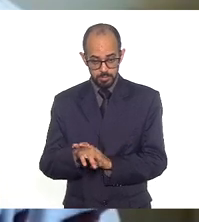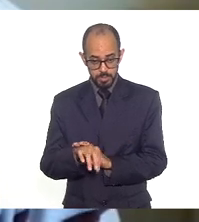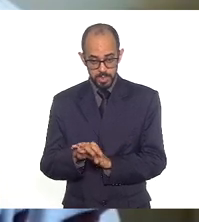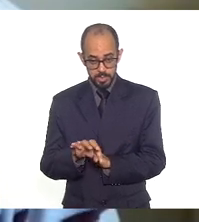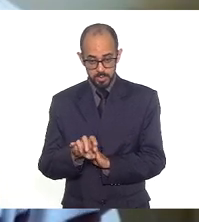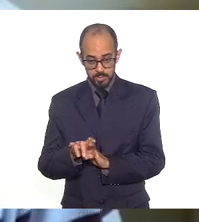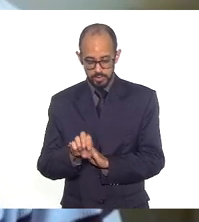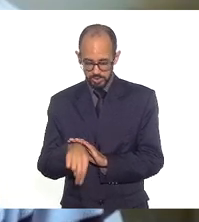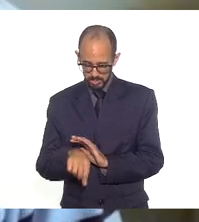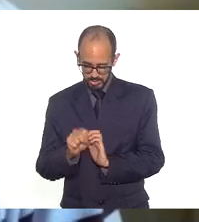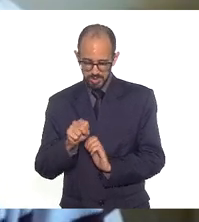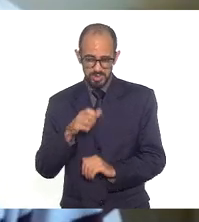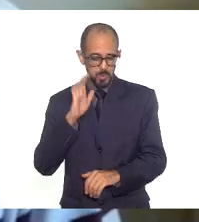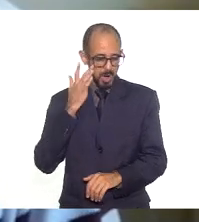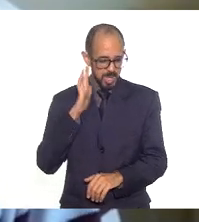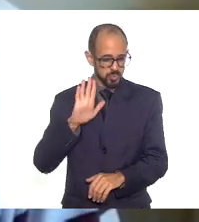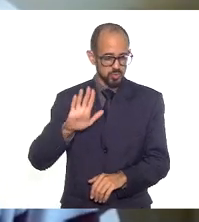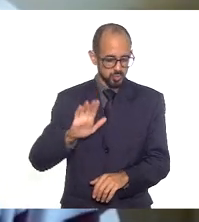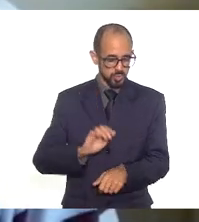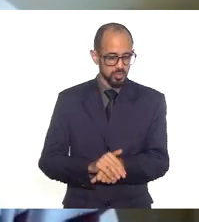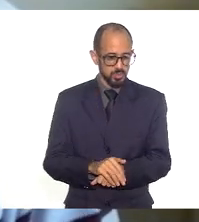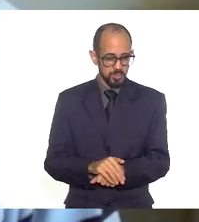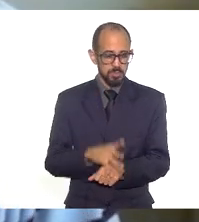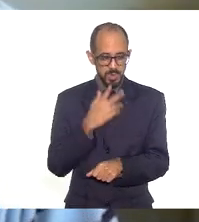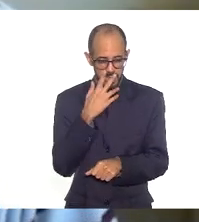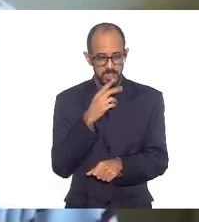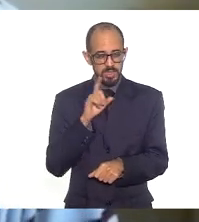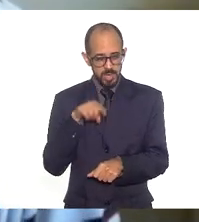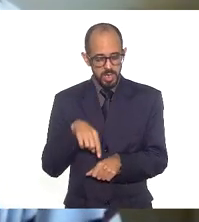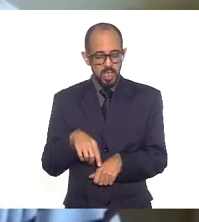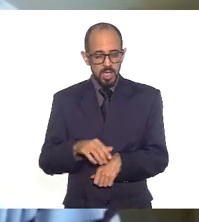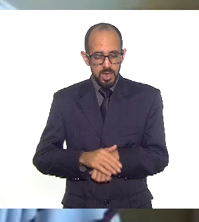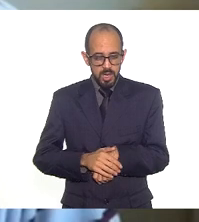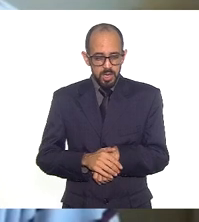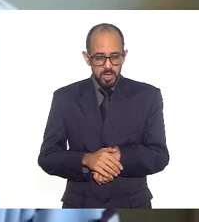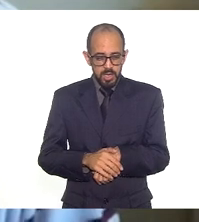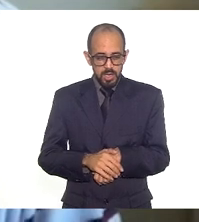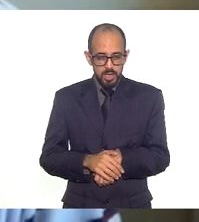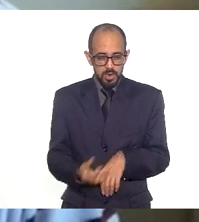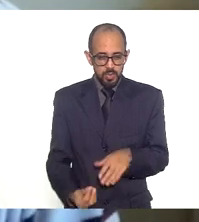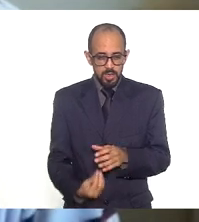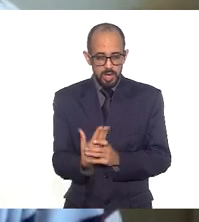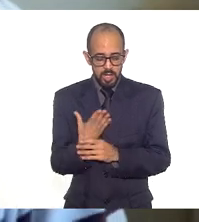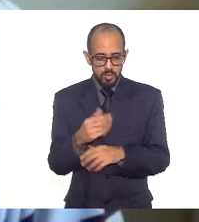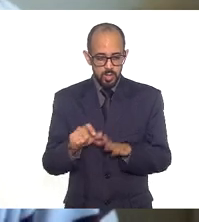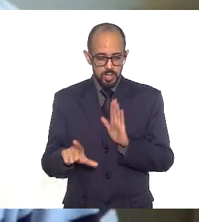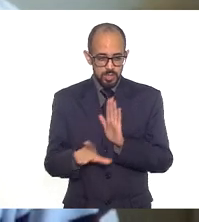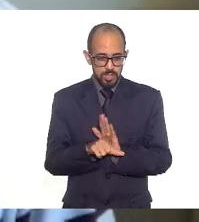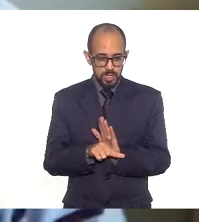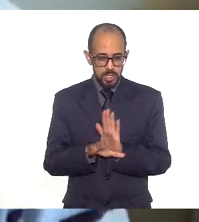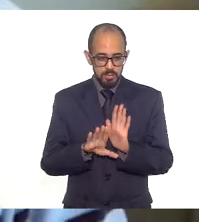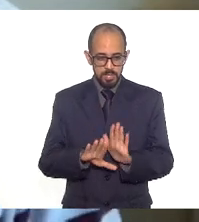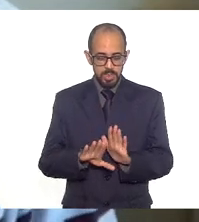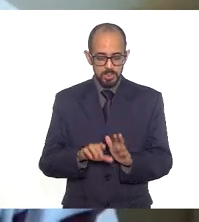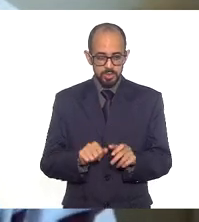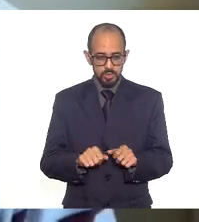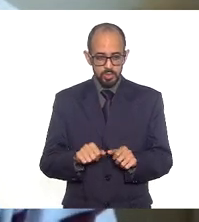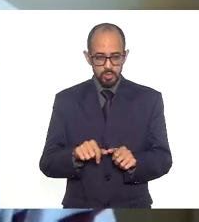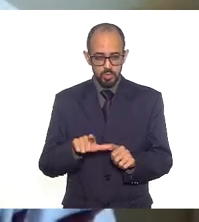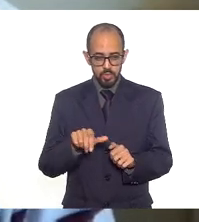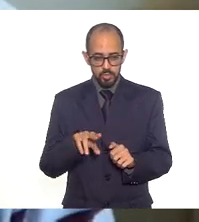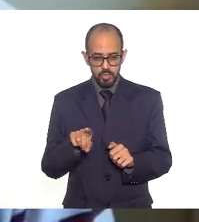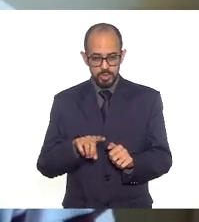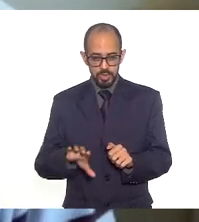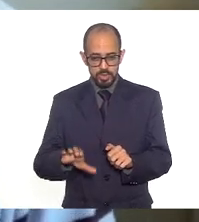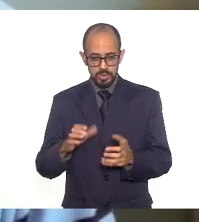salvo erro de memória, o autor desse projeto de lei. E aqui, lá o Luiz Martins queria a